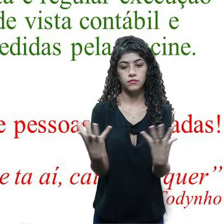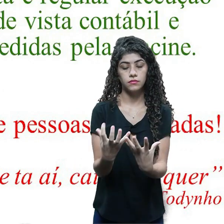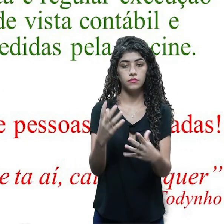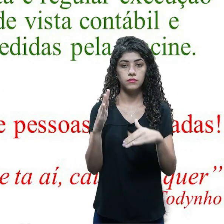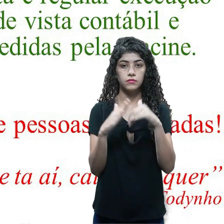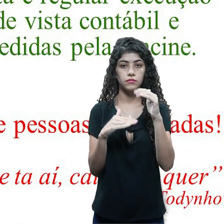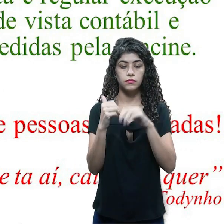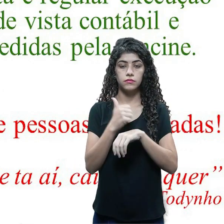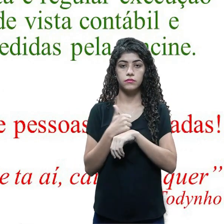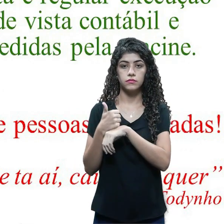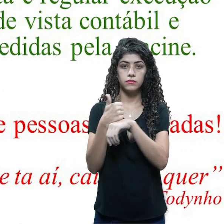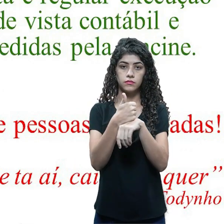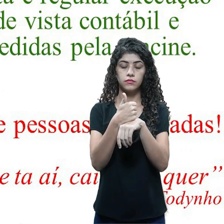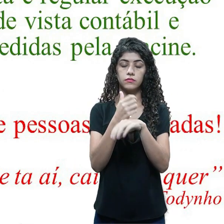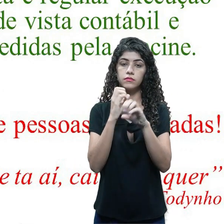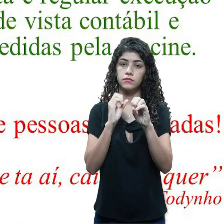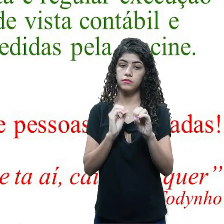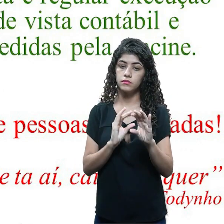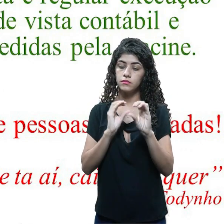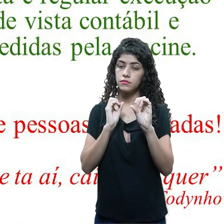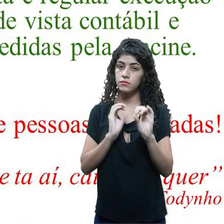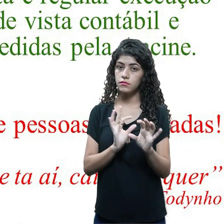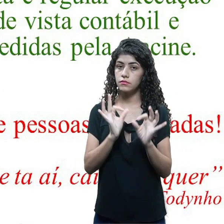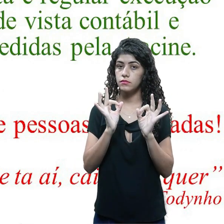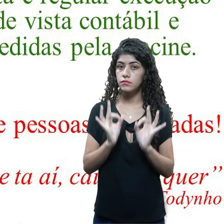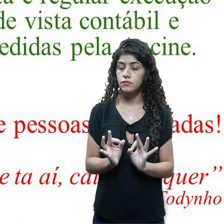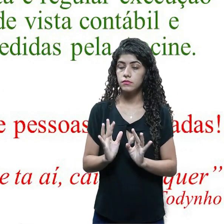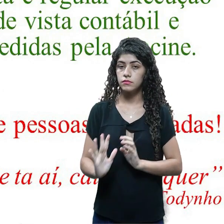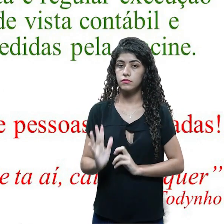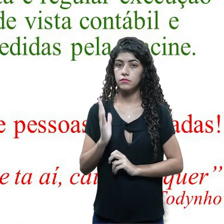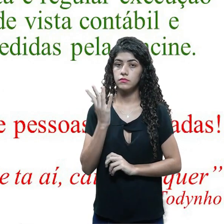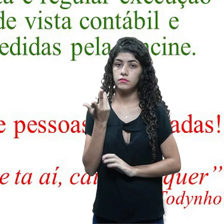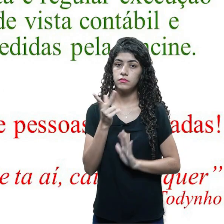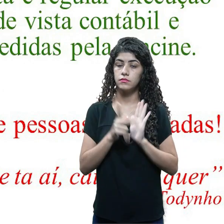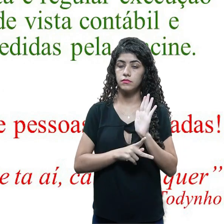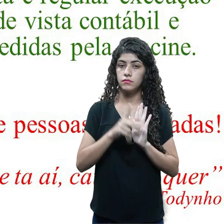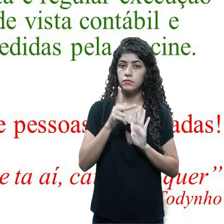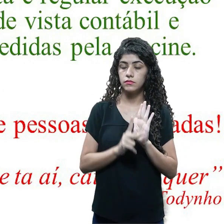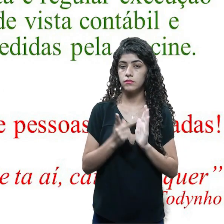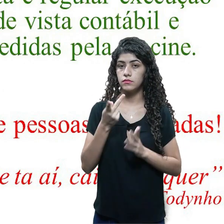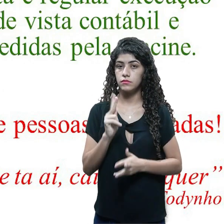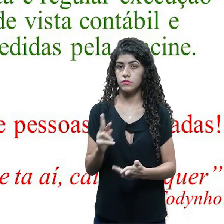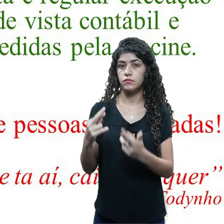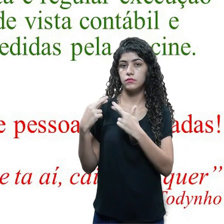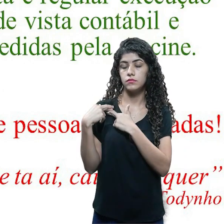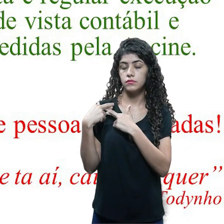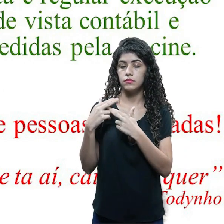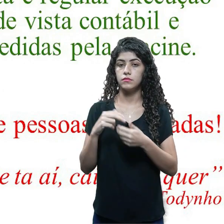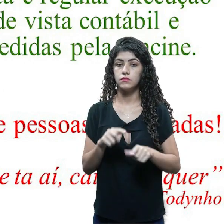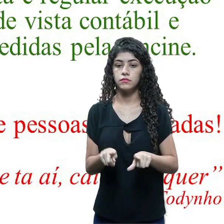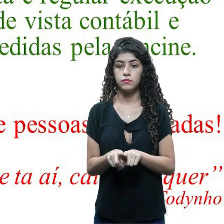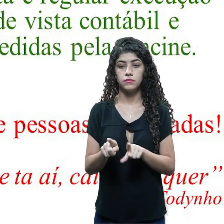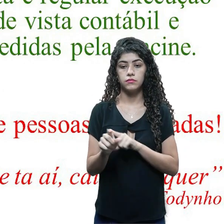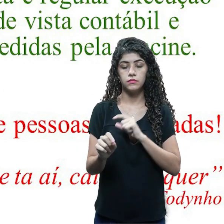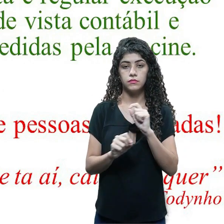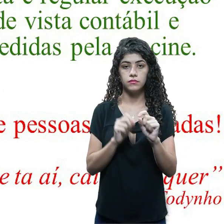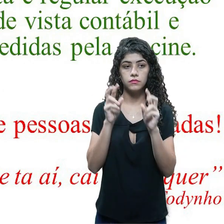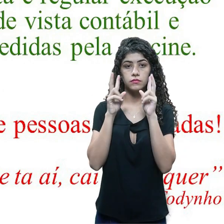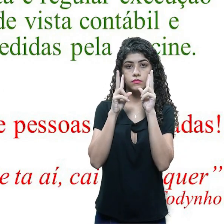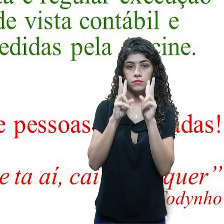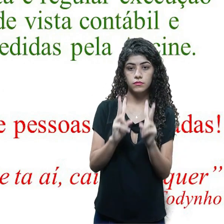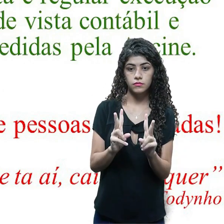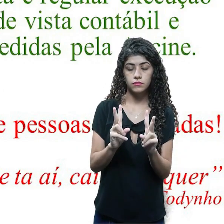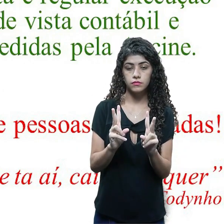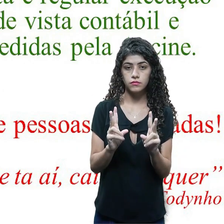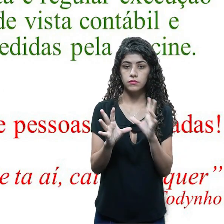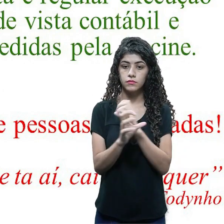profissionais capacitados a lhe orientarem sobre a correta e regular execução do projeto e de suas despesas, tanto pelo